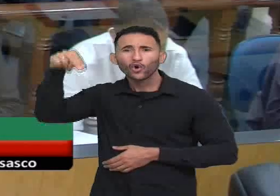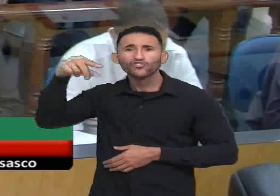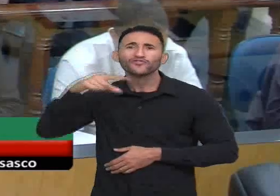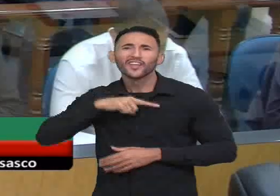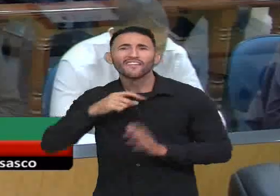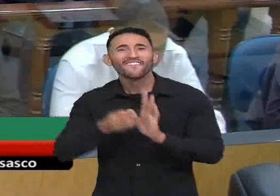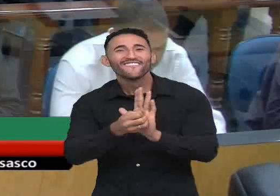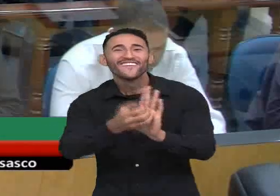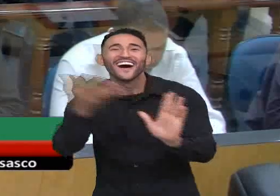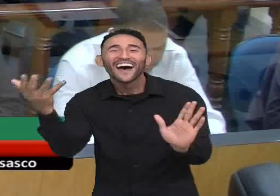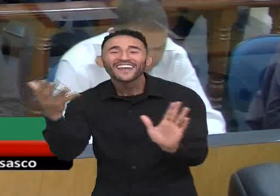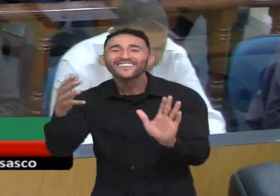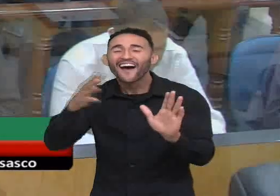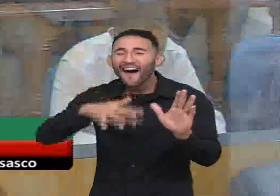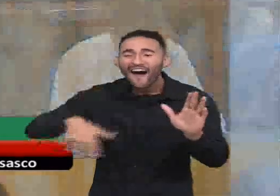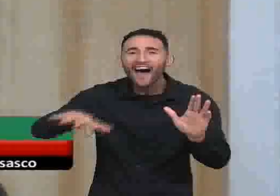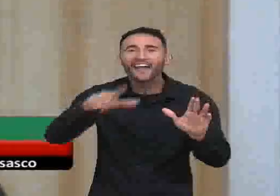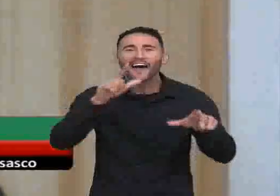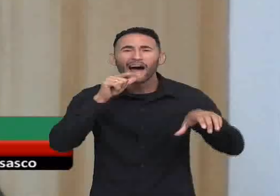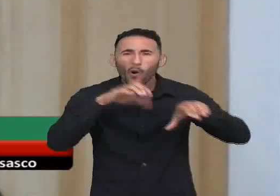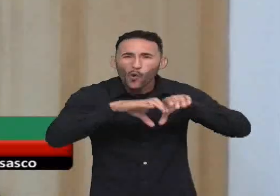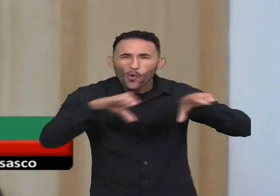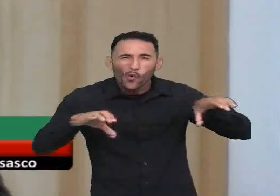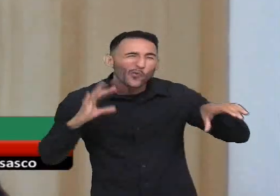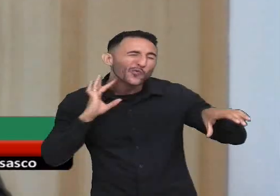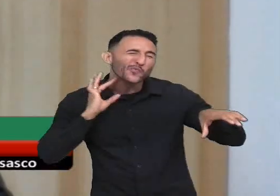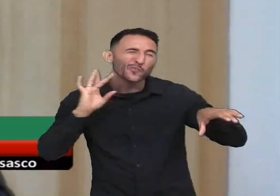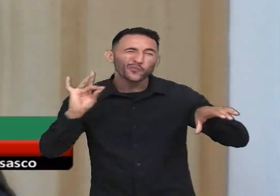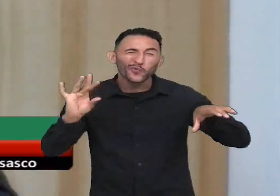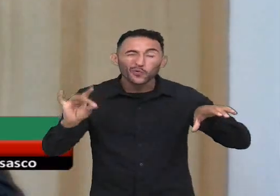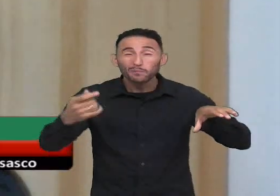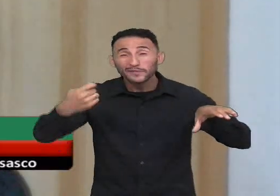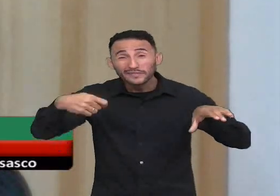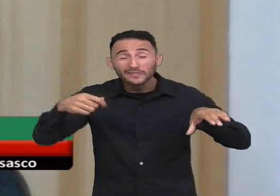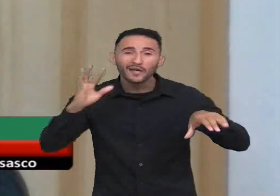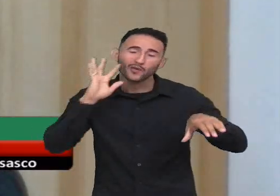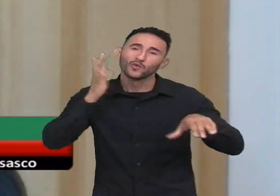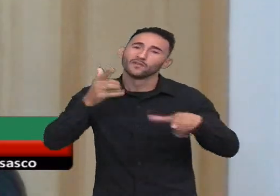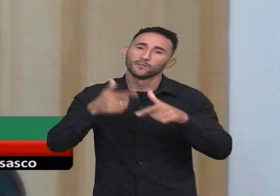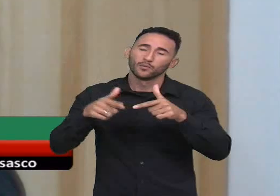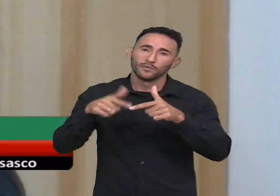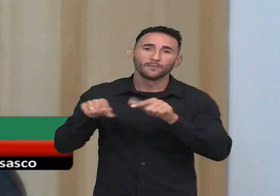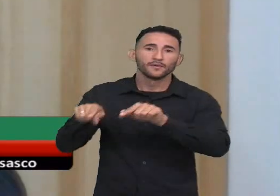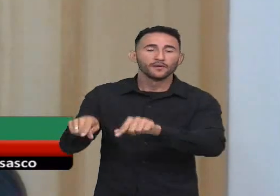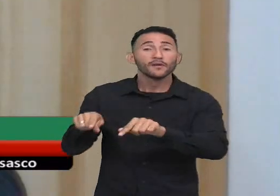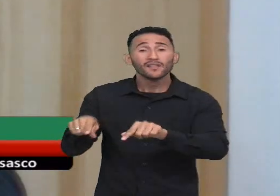pontos de esgotos, né? De coleta de esgoto, que ainda a gente precisa resolver. tem